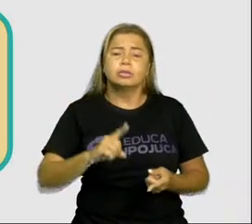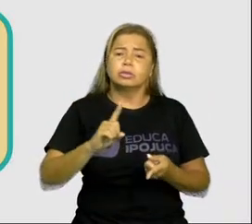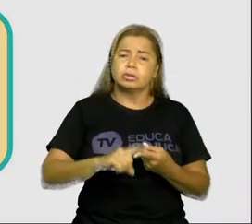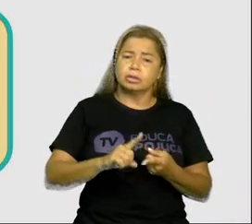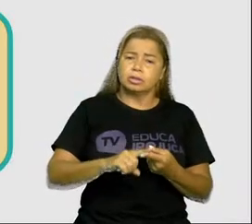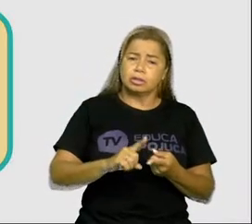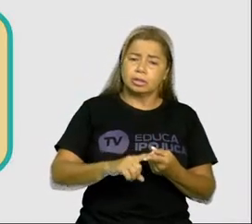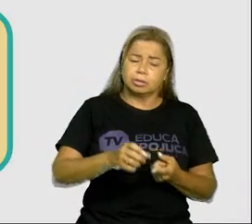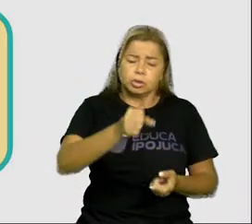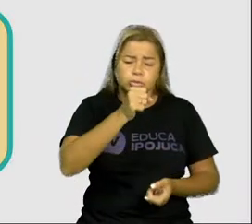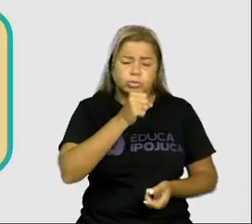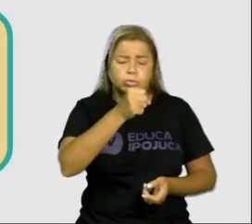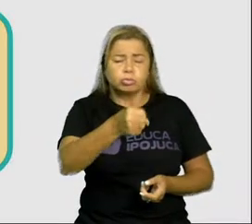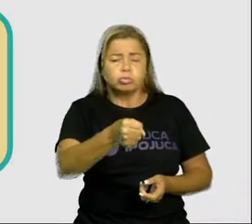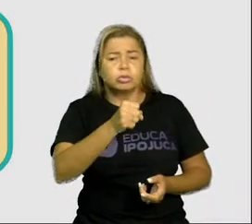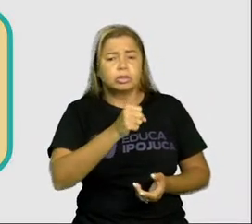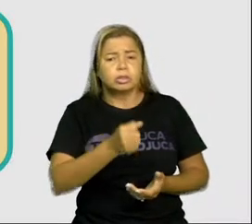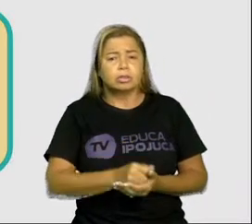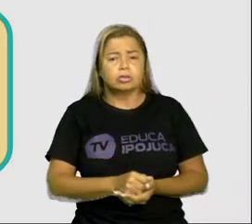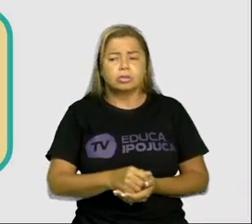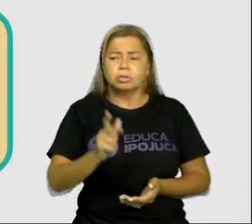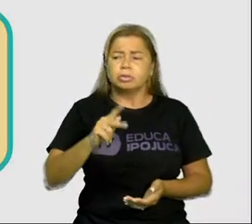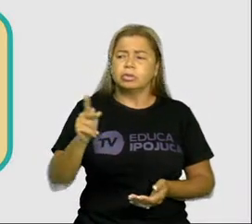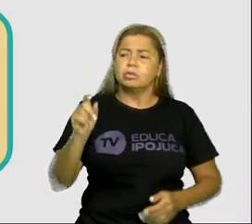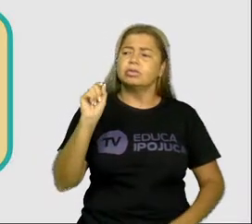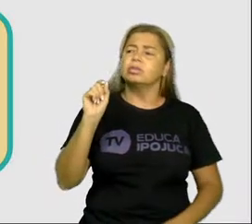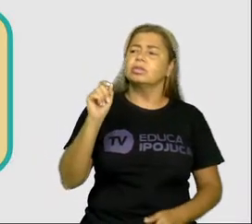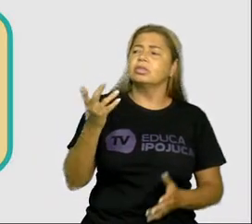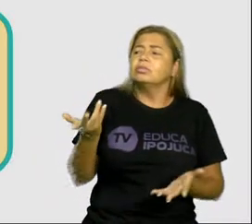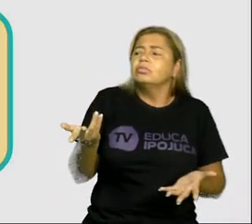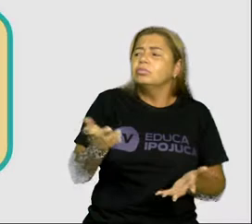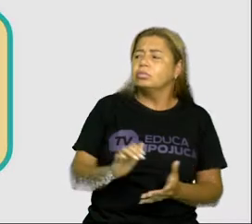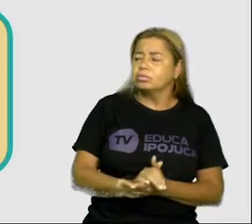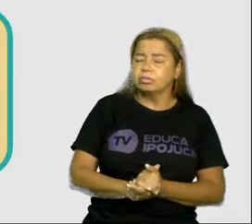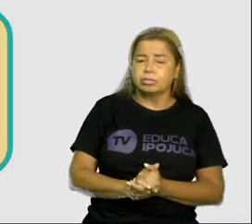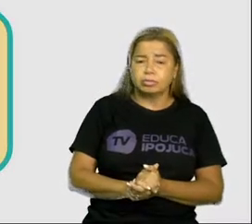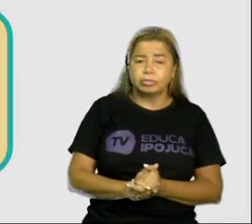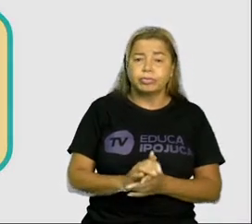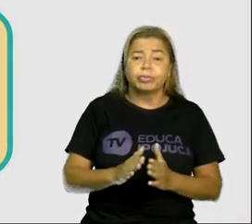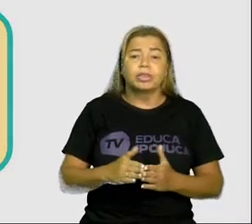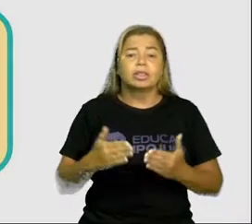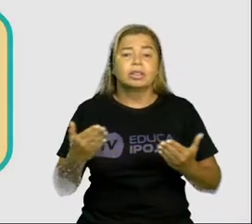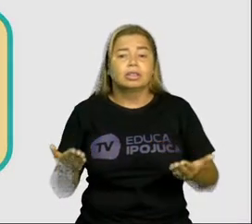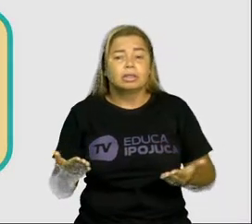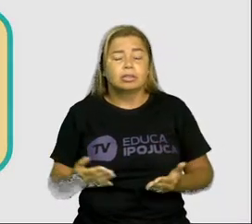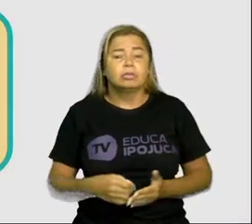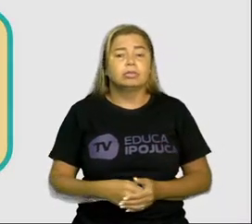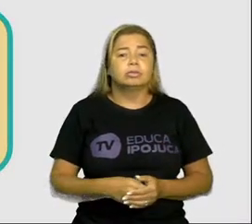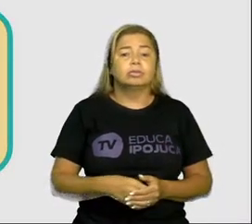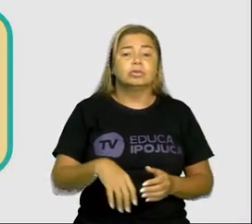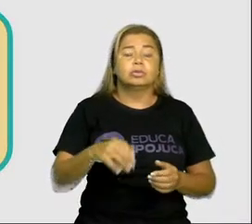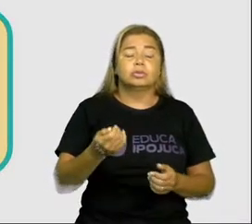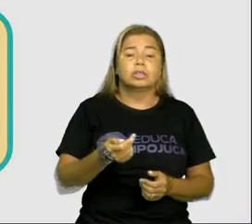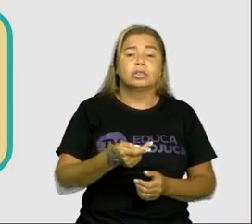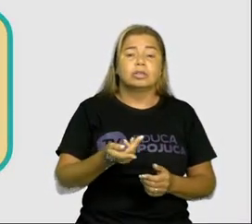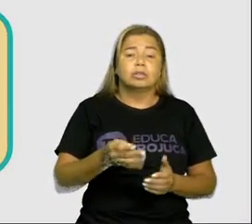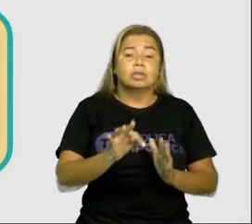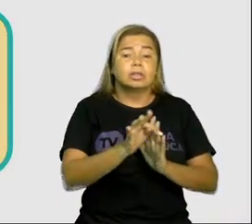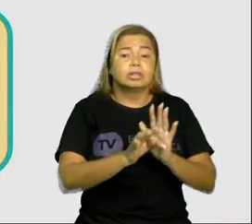professora, o que é isso? Vamos ver o conceito. O discurso científico é a linguagem voltada ao